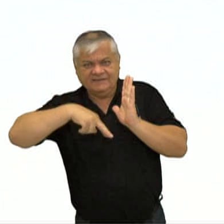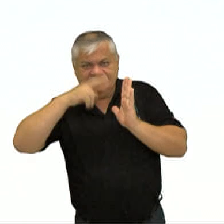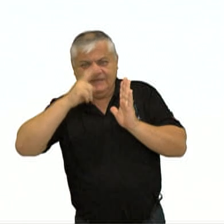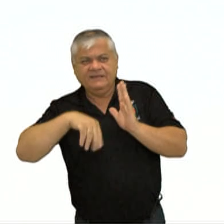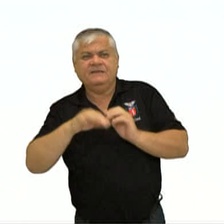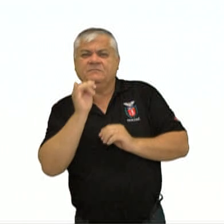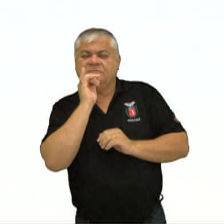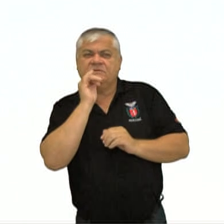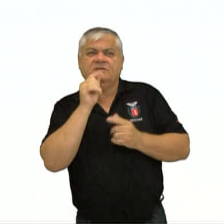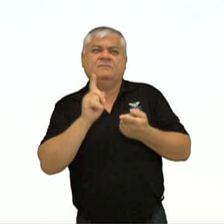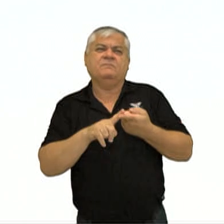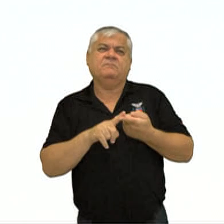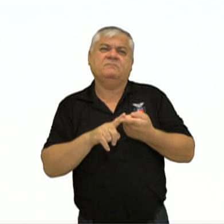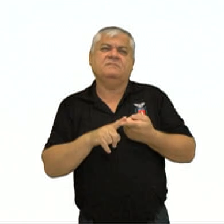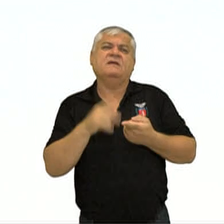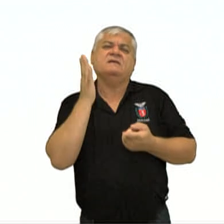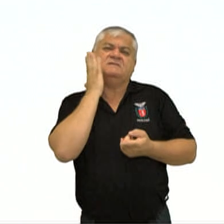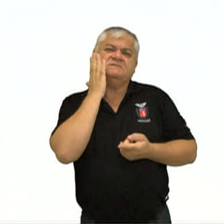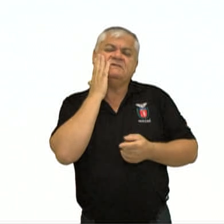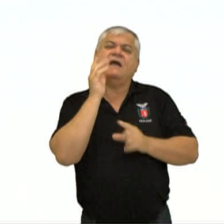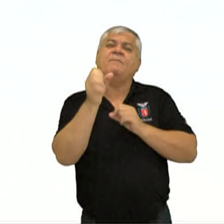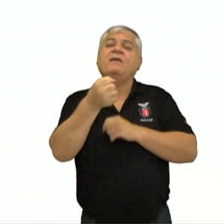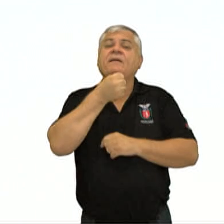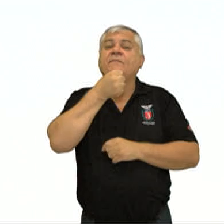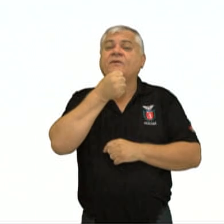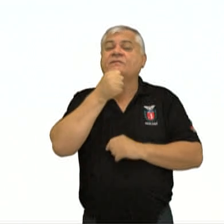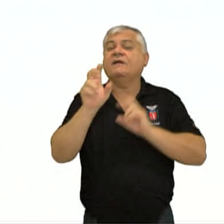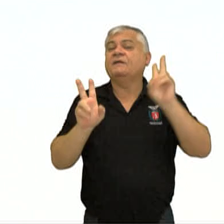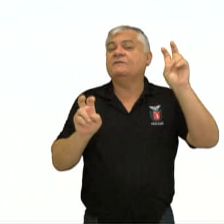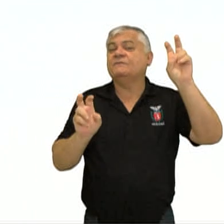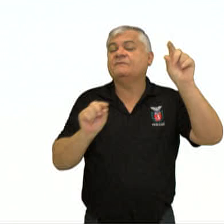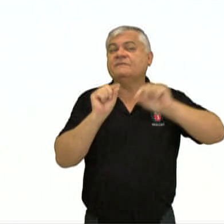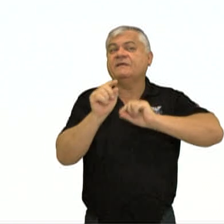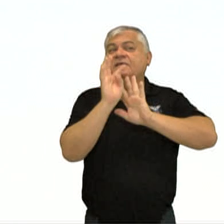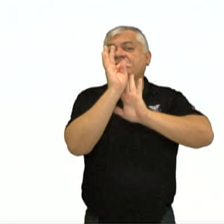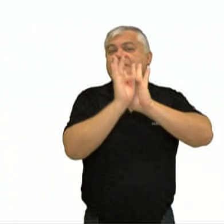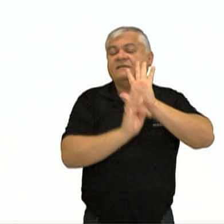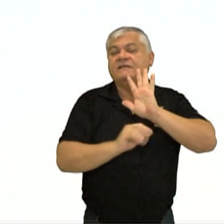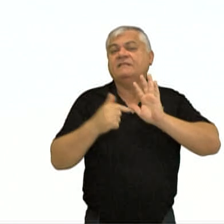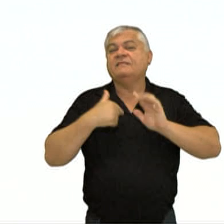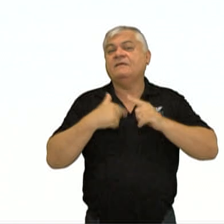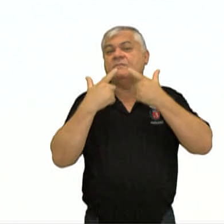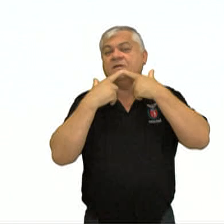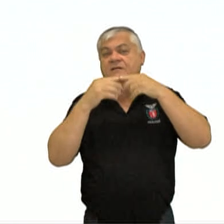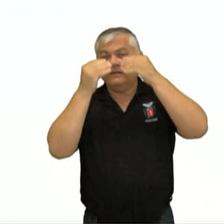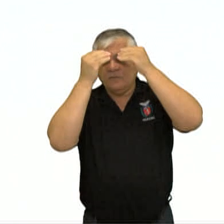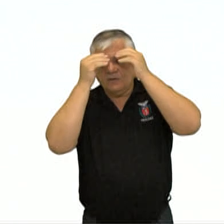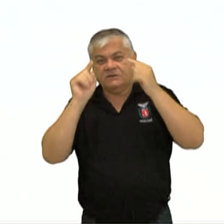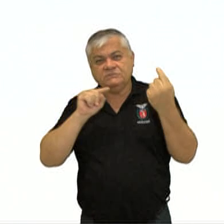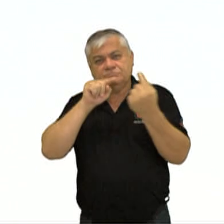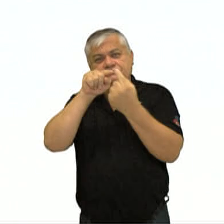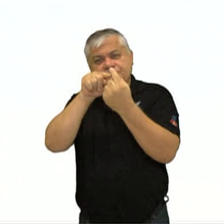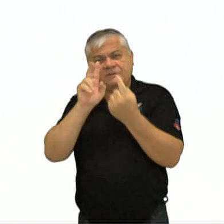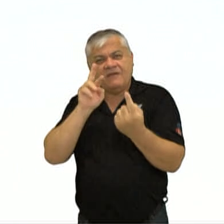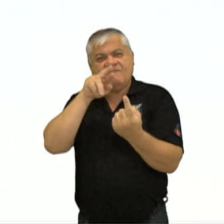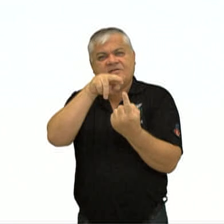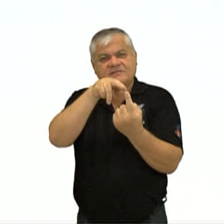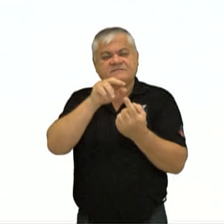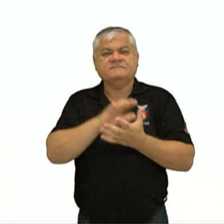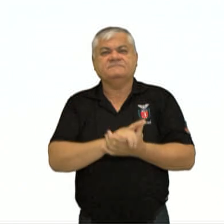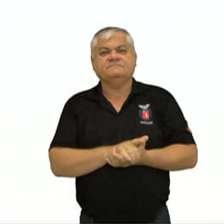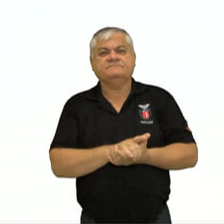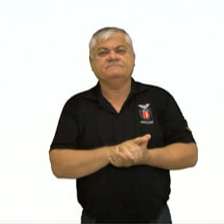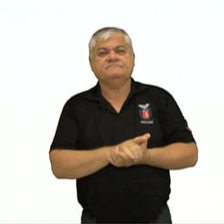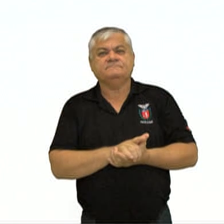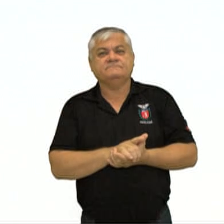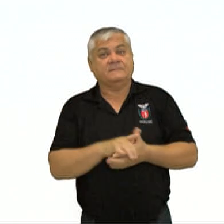Selecione algumas. Já sabemos que a reportagem geralmente traz a linguagem em sua função referencial. Então,